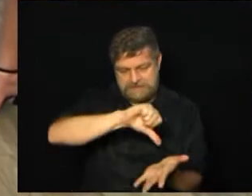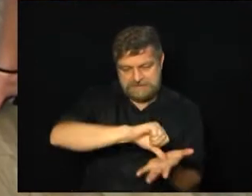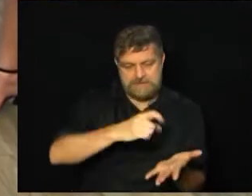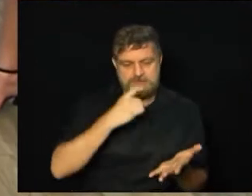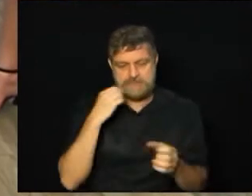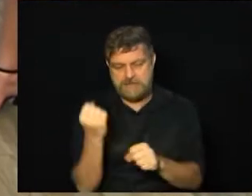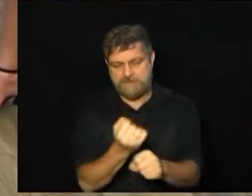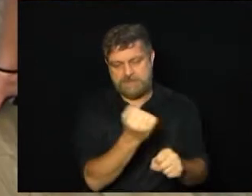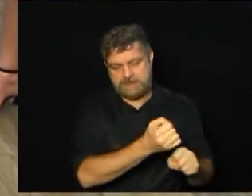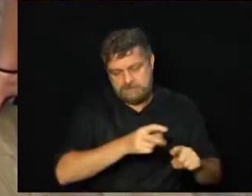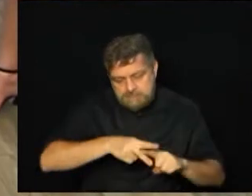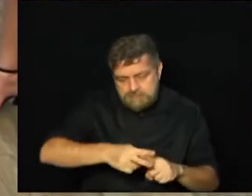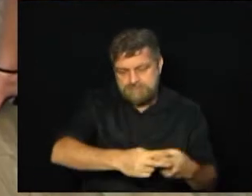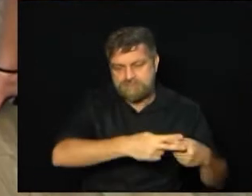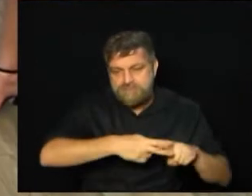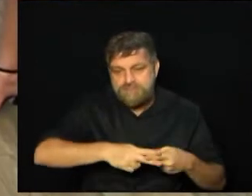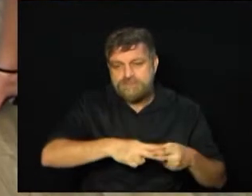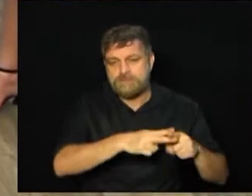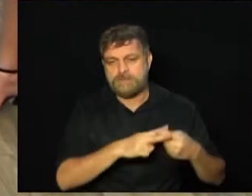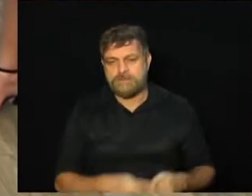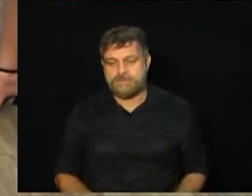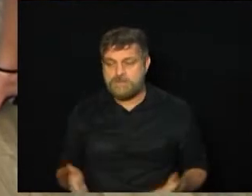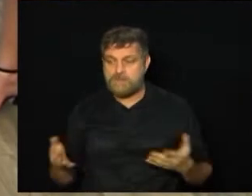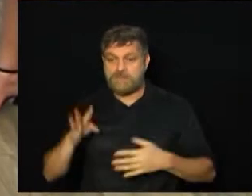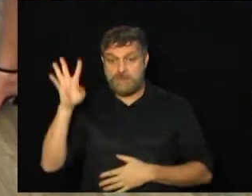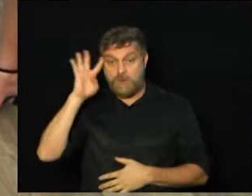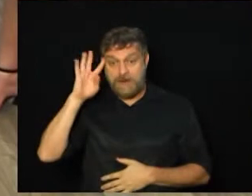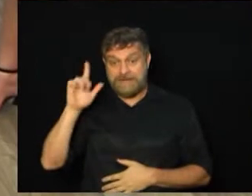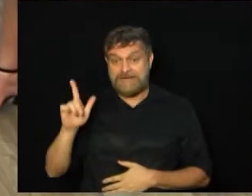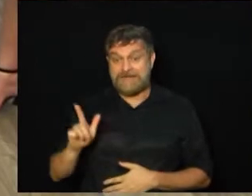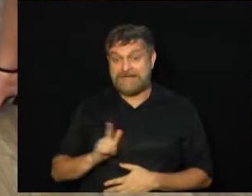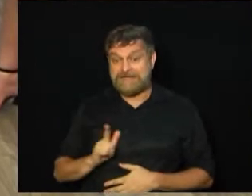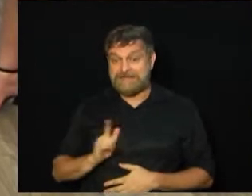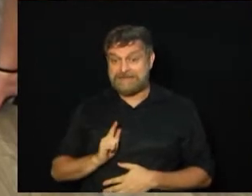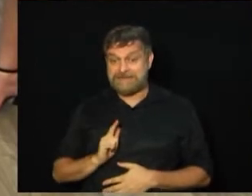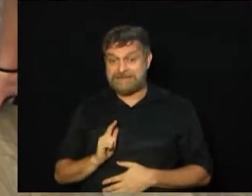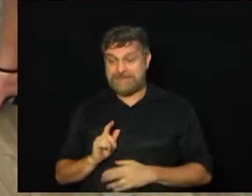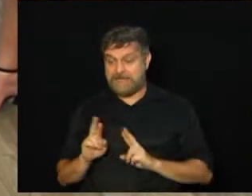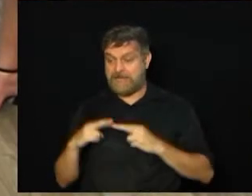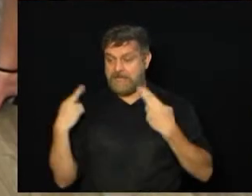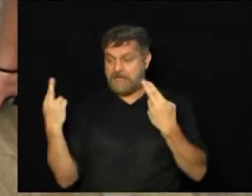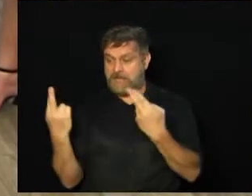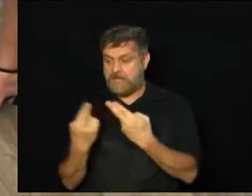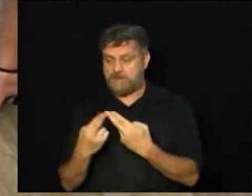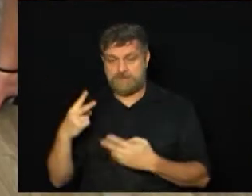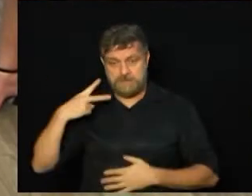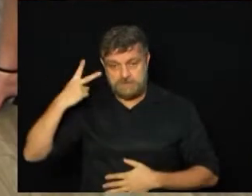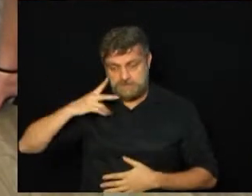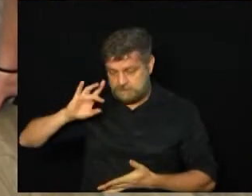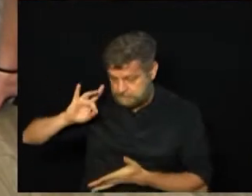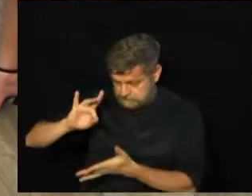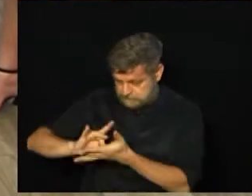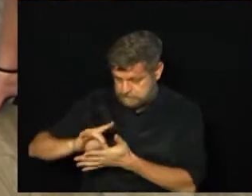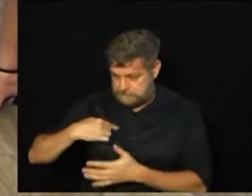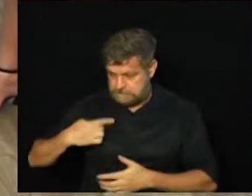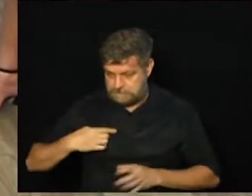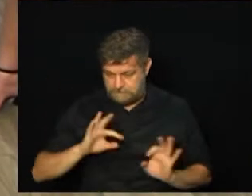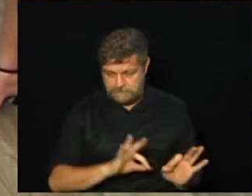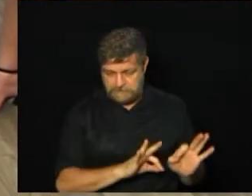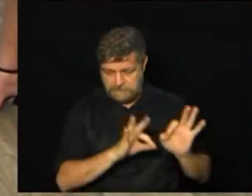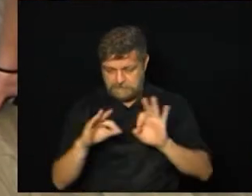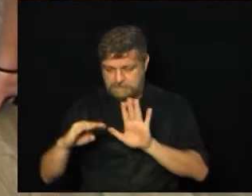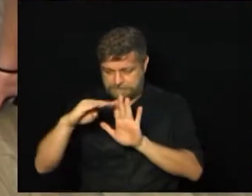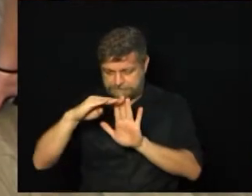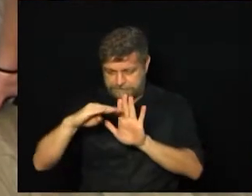do centro da cidade. Mirna Abreu, hoje é quarta-feira, portanto, é dia de reunião ordinária e a gente vai acompanhar